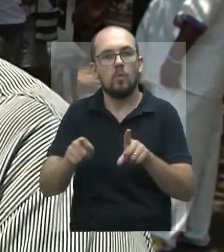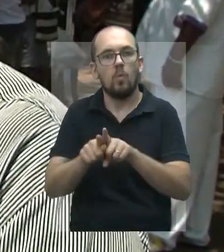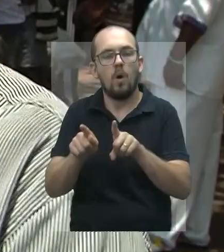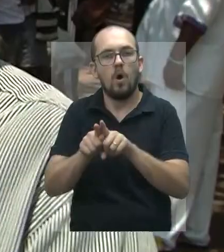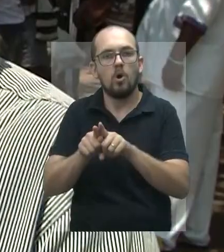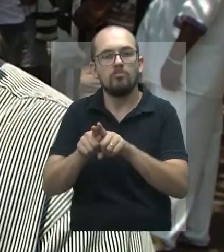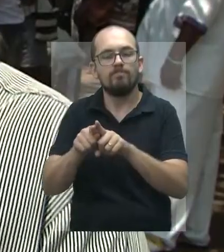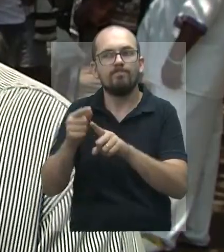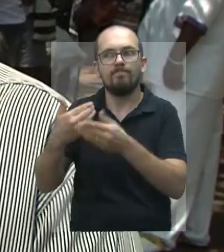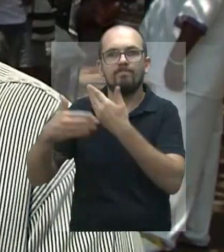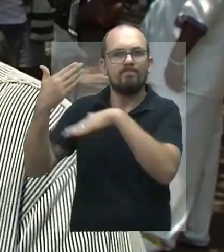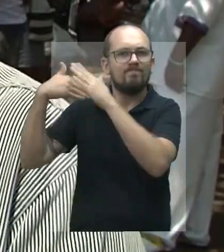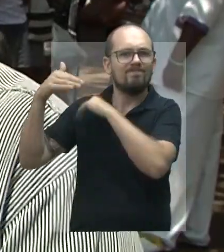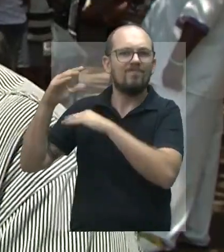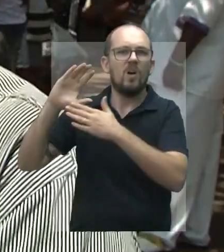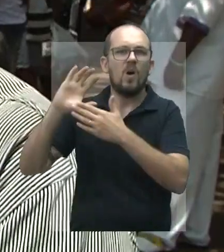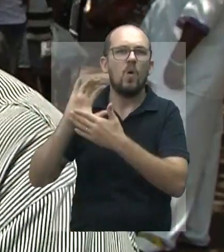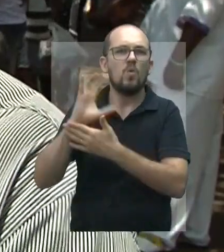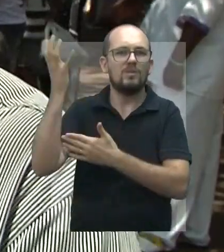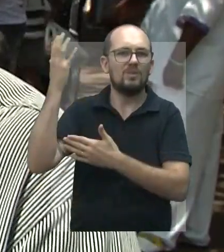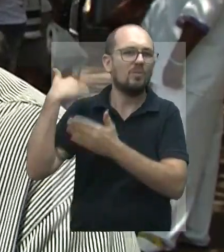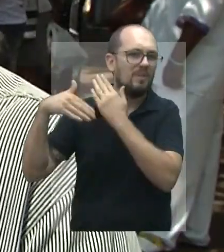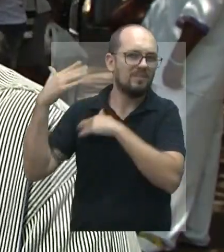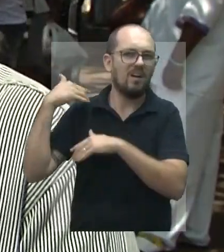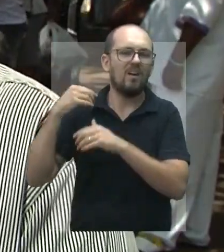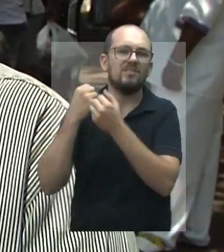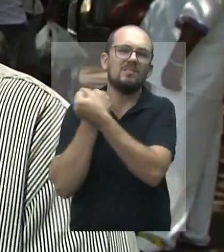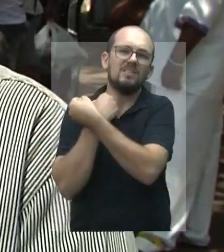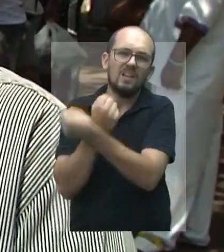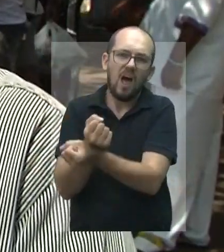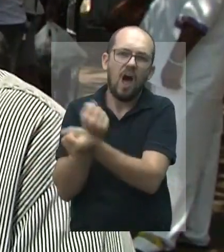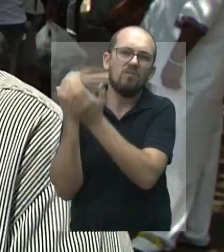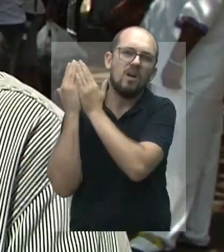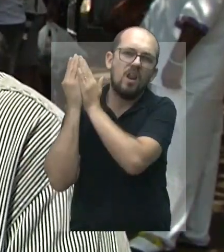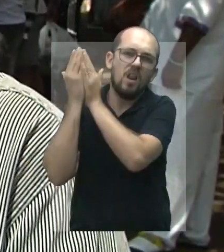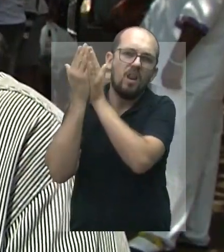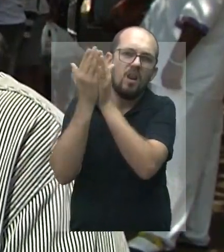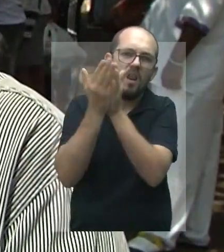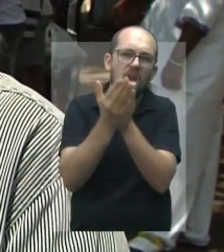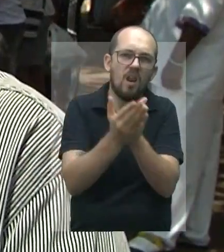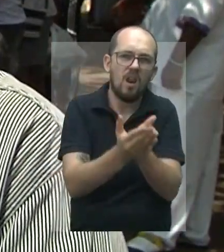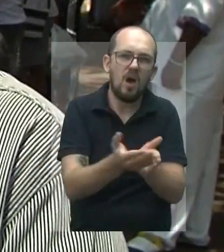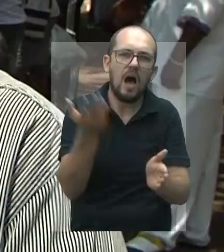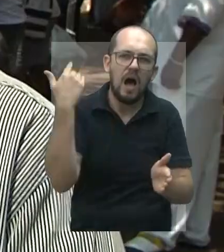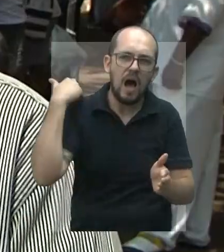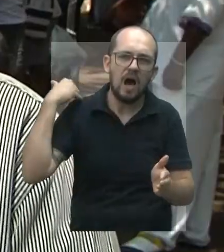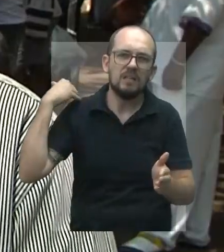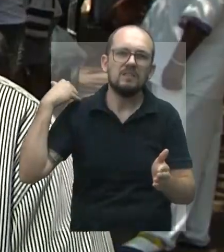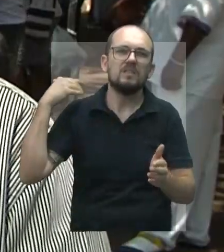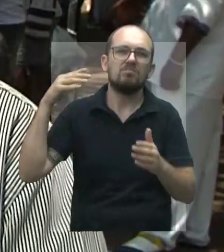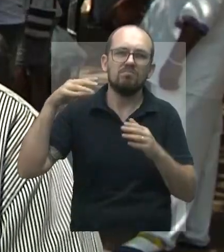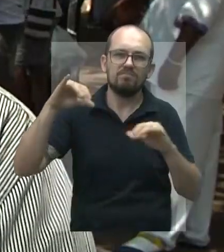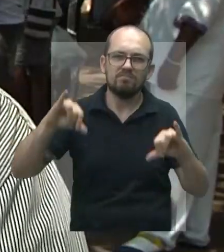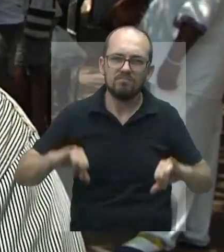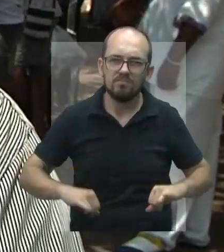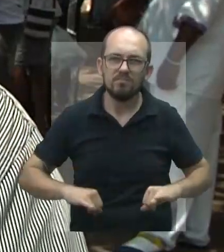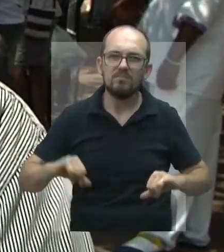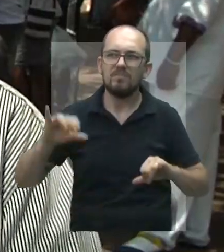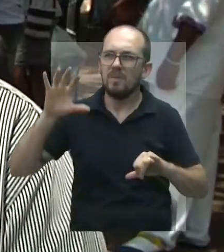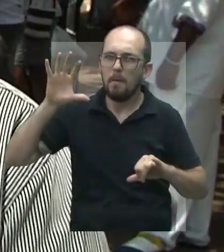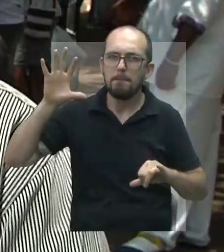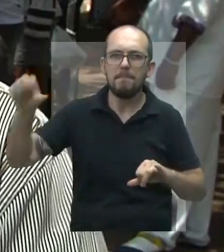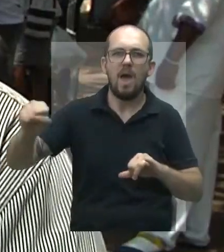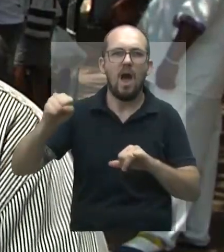daqueles que trouxeram a semente, os escravos que vieram, né, vamos dizer assim,